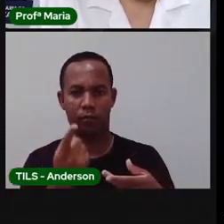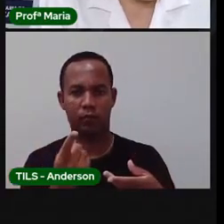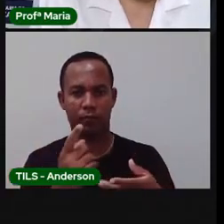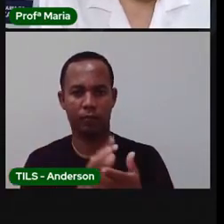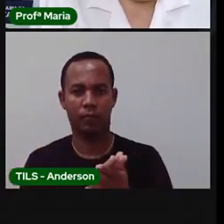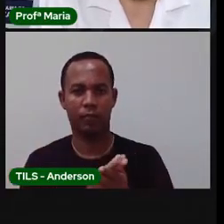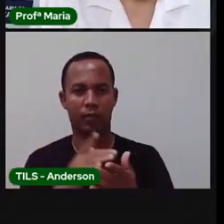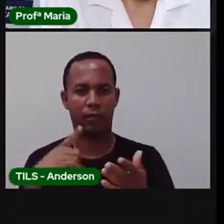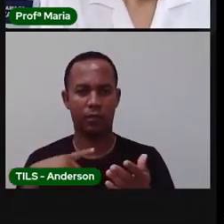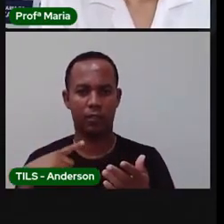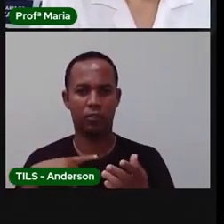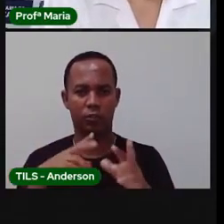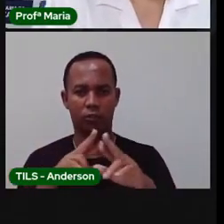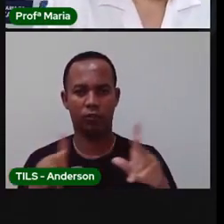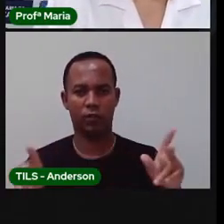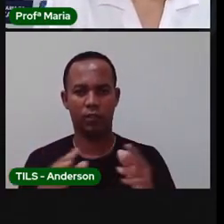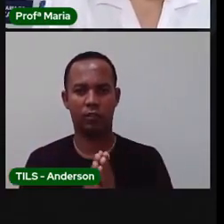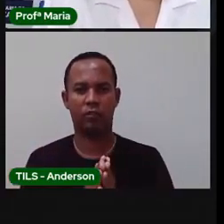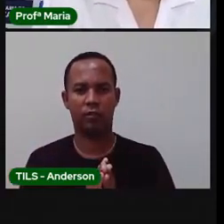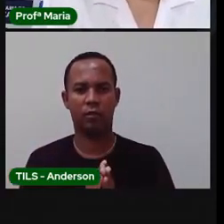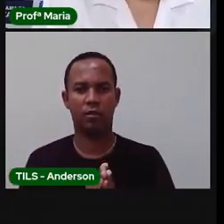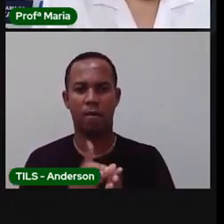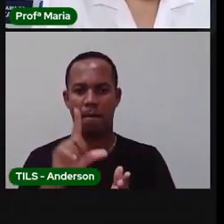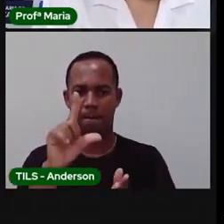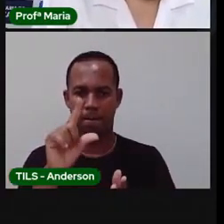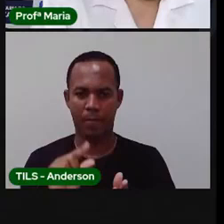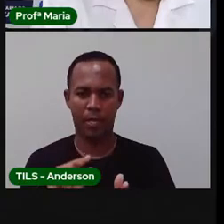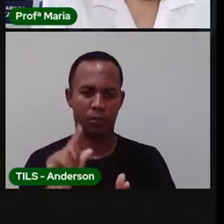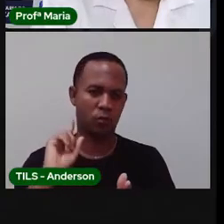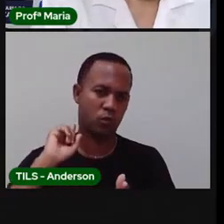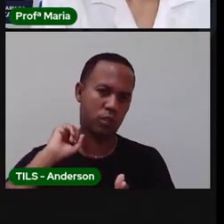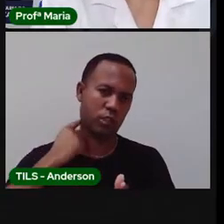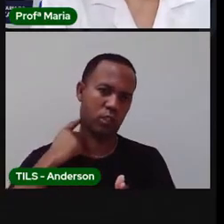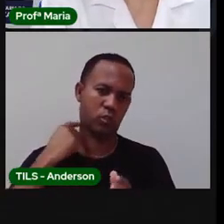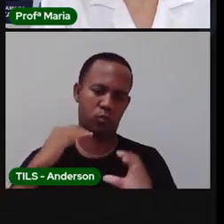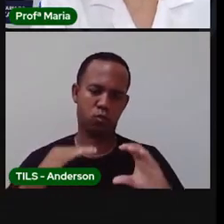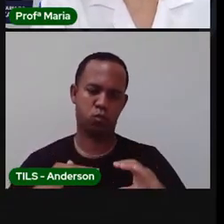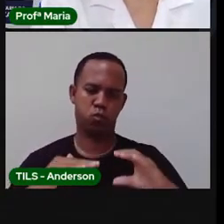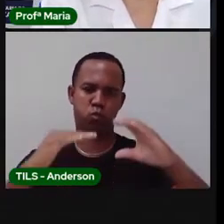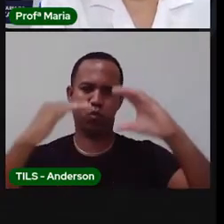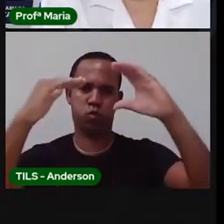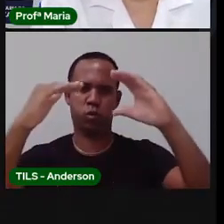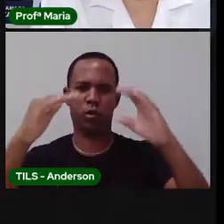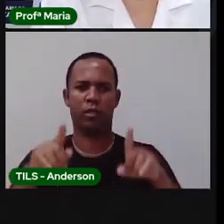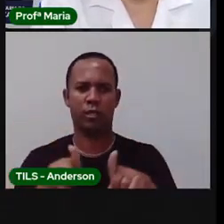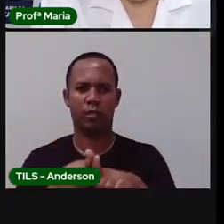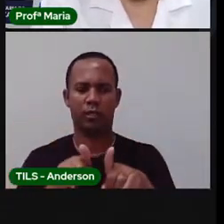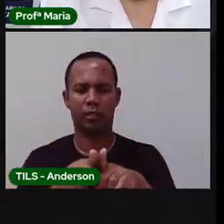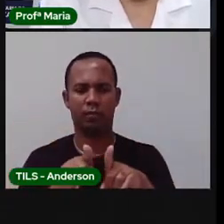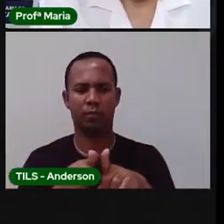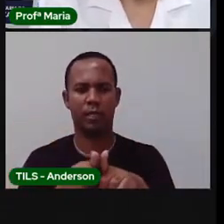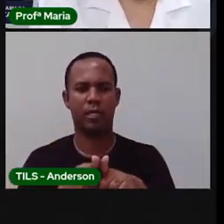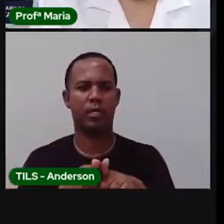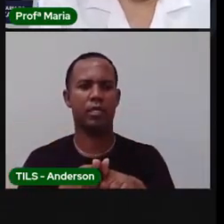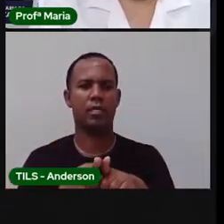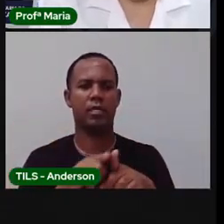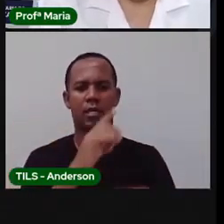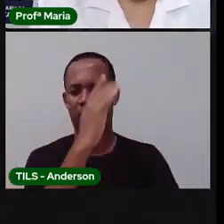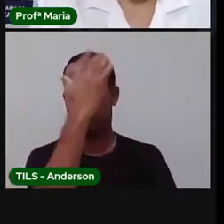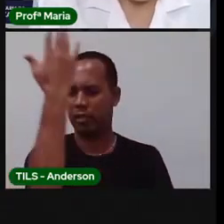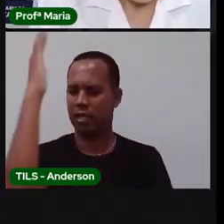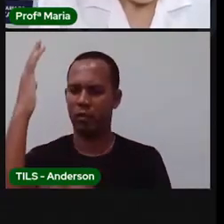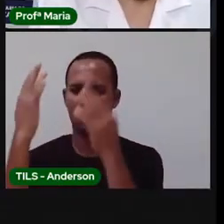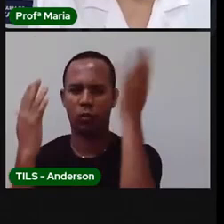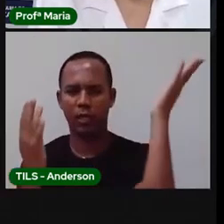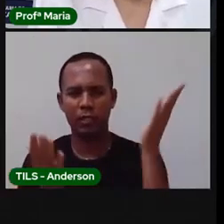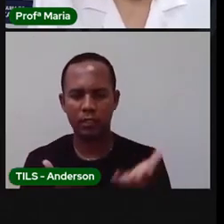da reciclagem tem. Diminui a quantidade de lixo que vai para os lixões, os recursos naturais são